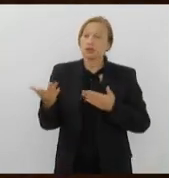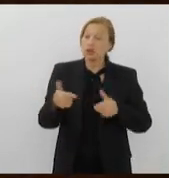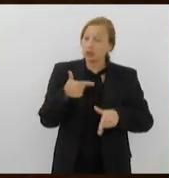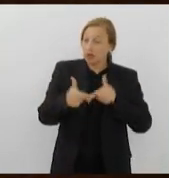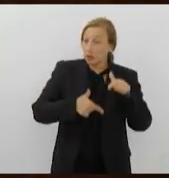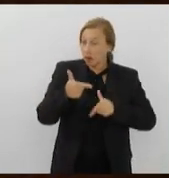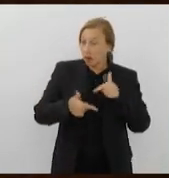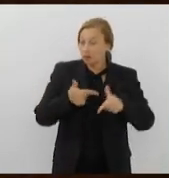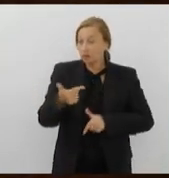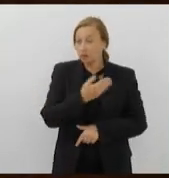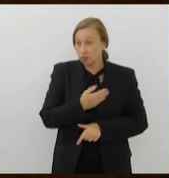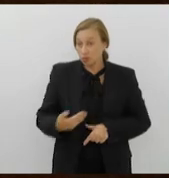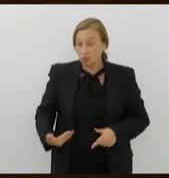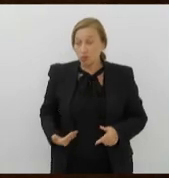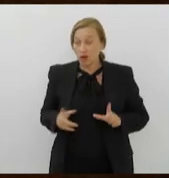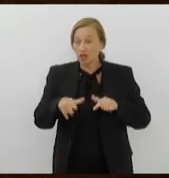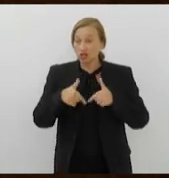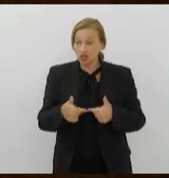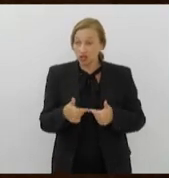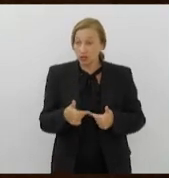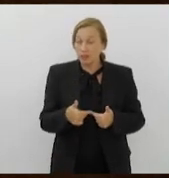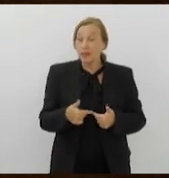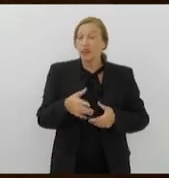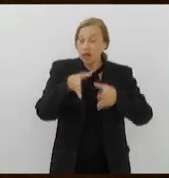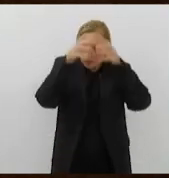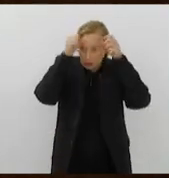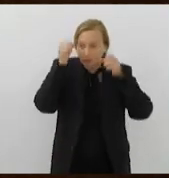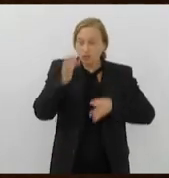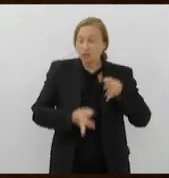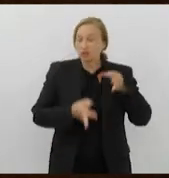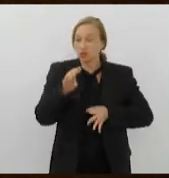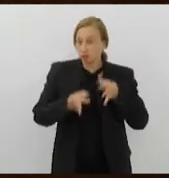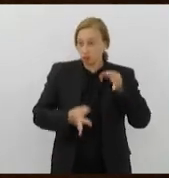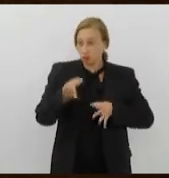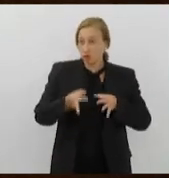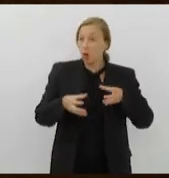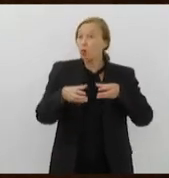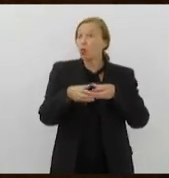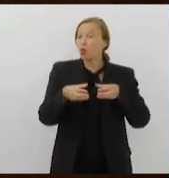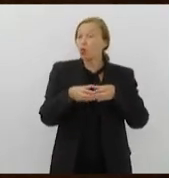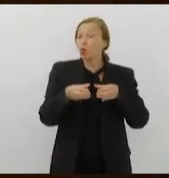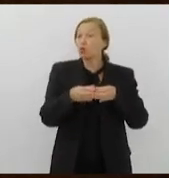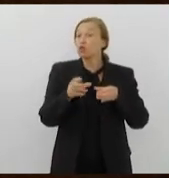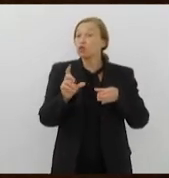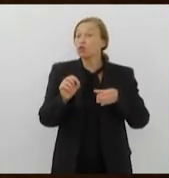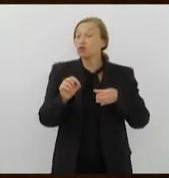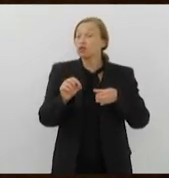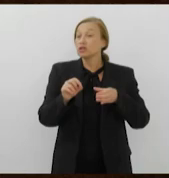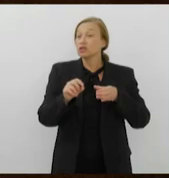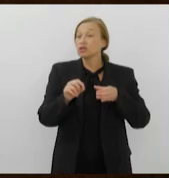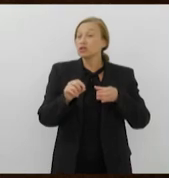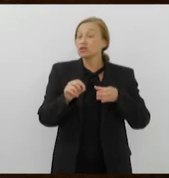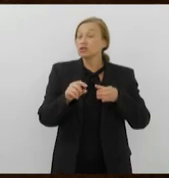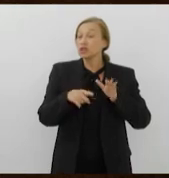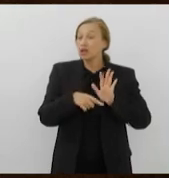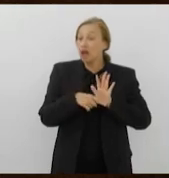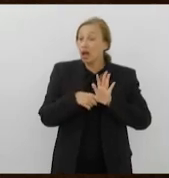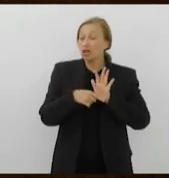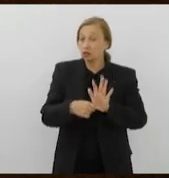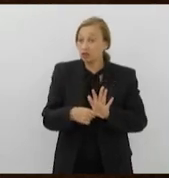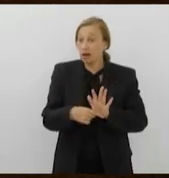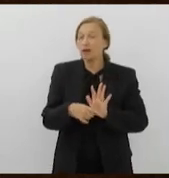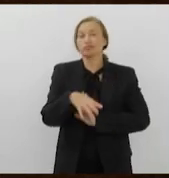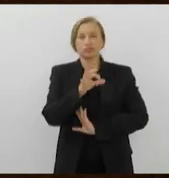que isso, de que o Tribunal de Contas seja um órgão de recomendação. Tudo bem, a